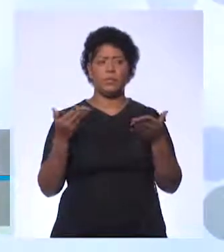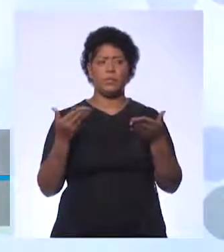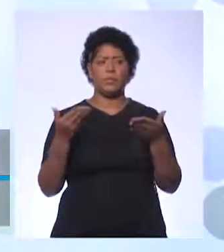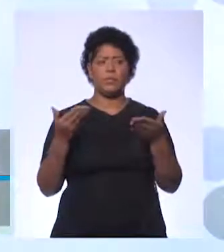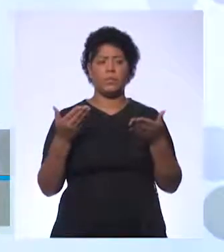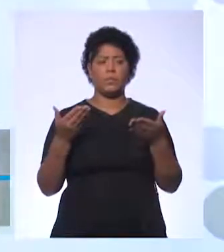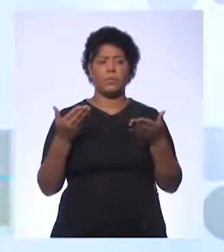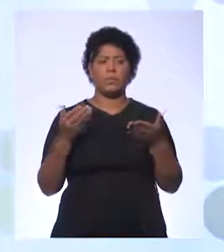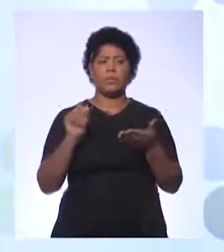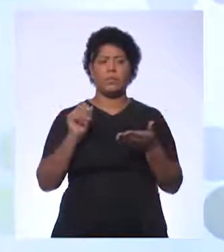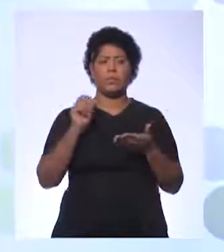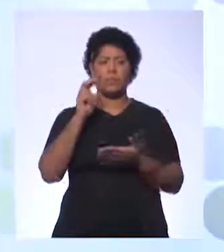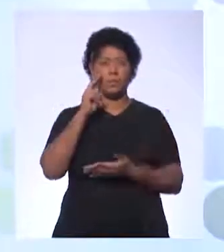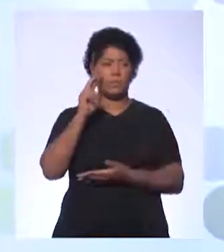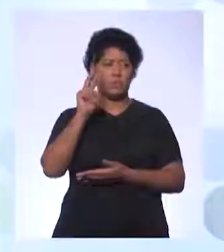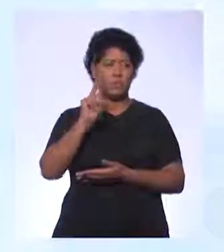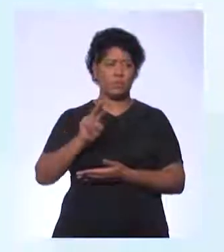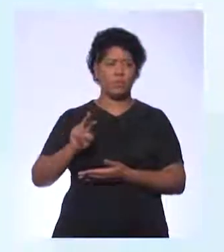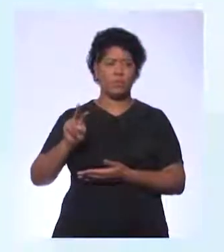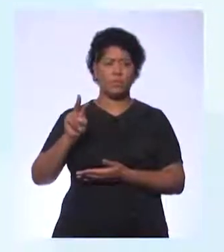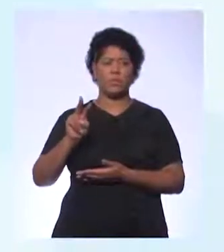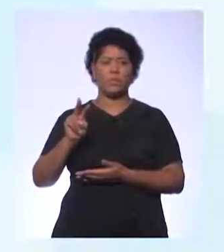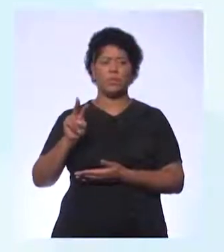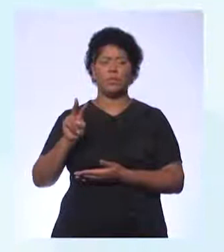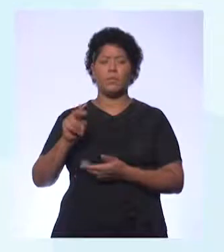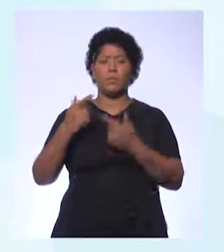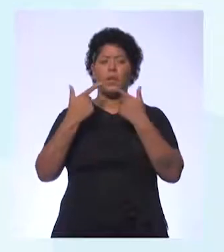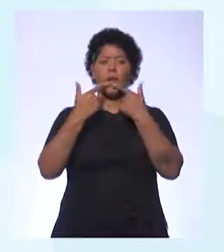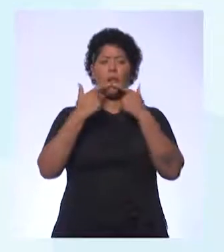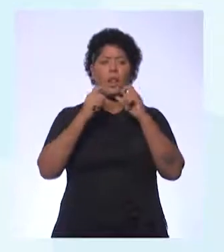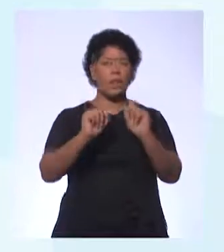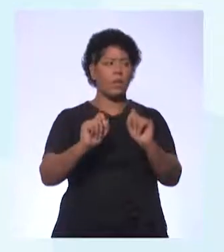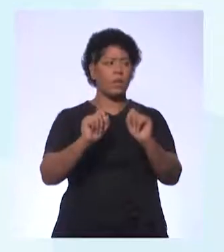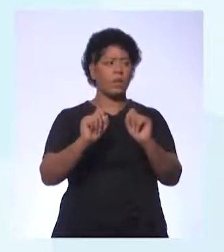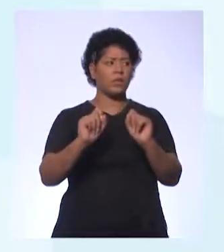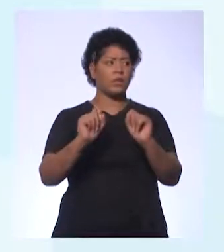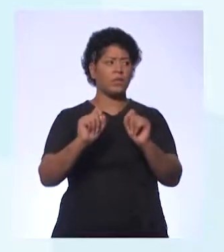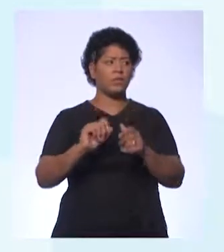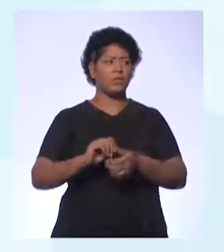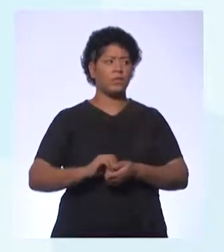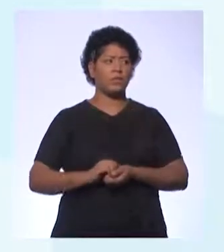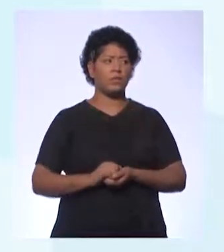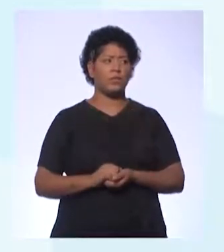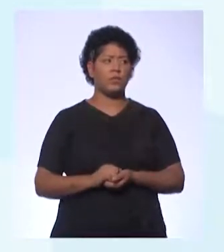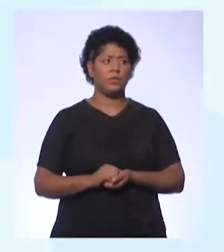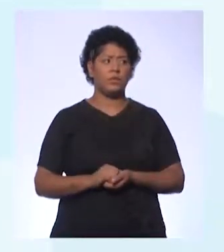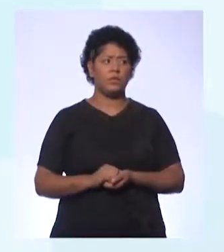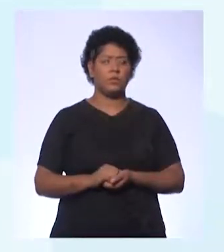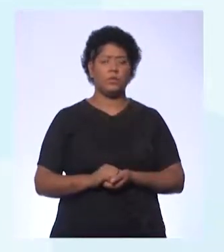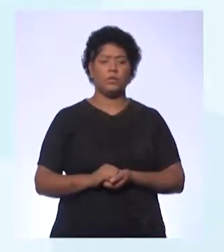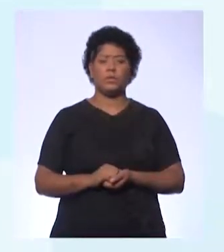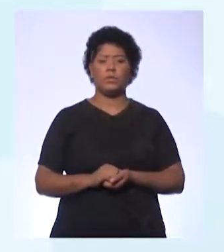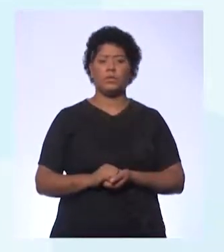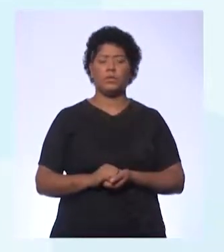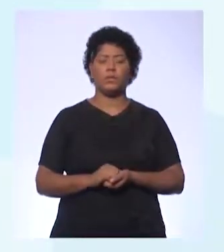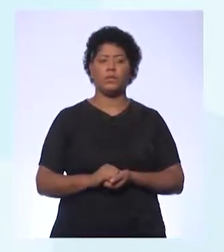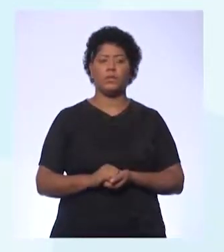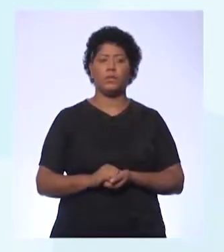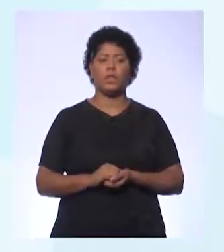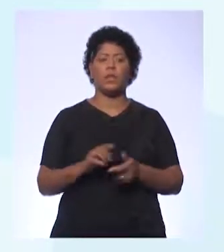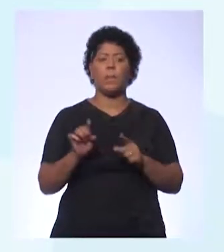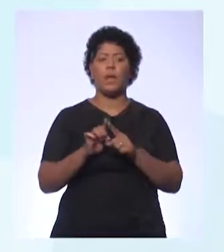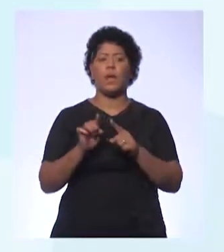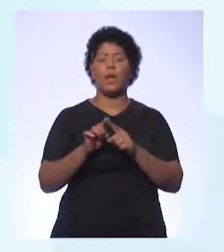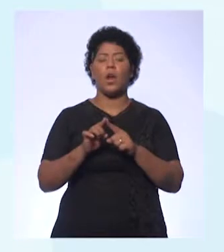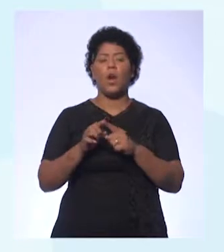nós vimos. Nós vimos, então, nessa aula, a linguagem, a estrutura de textos de áudios e escritos. E deixamos como sugestão